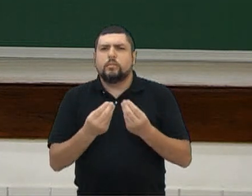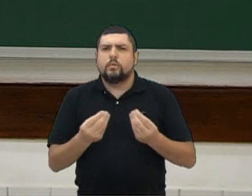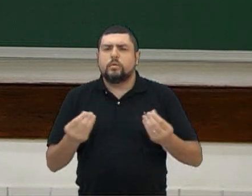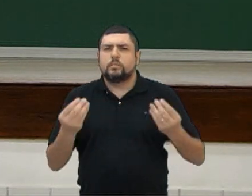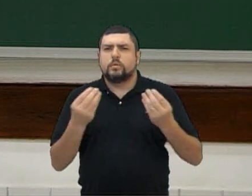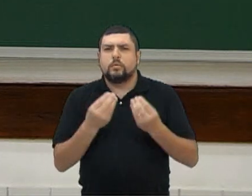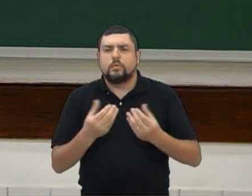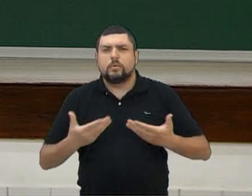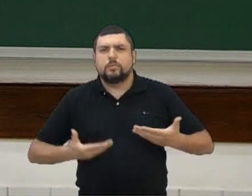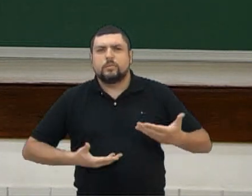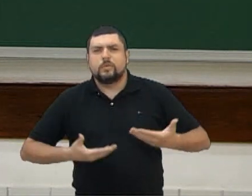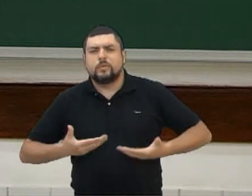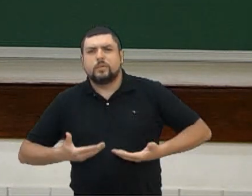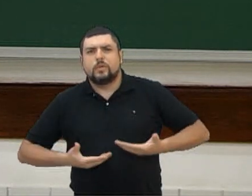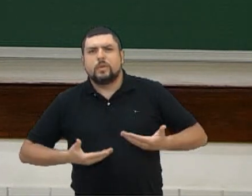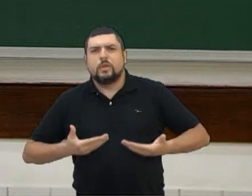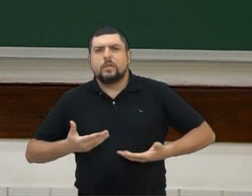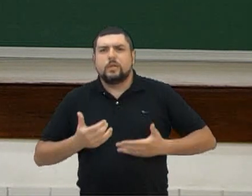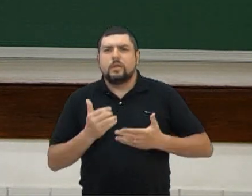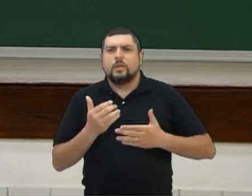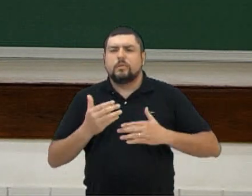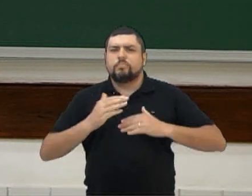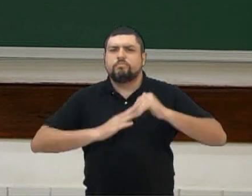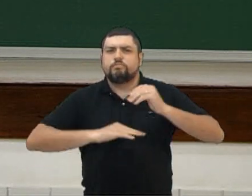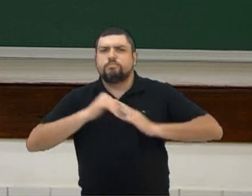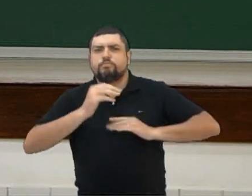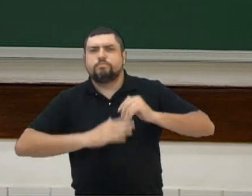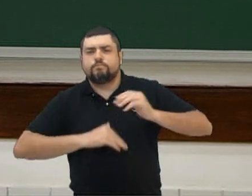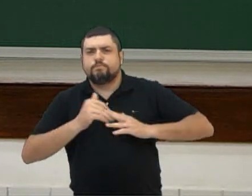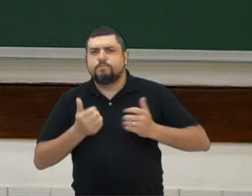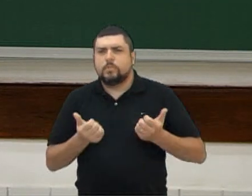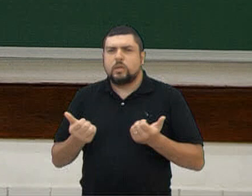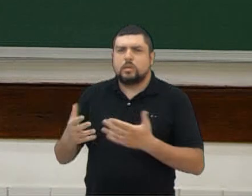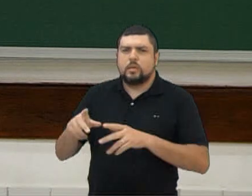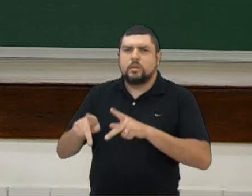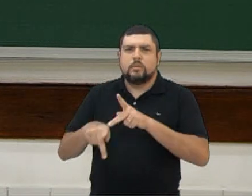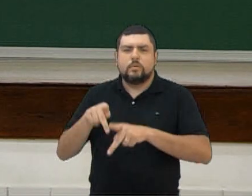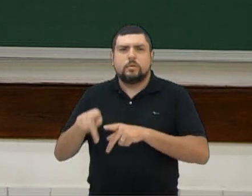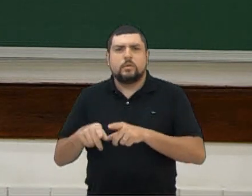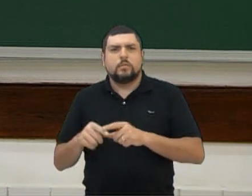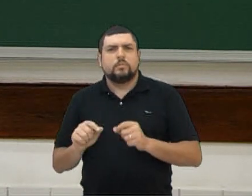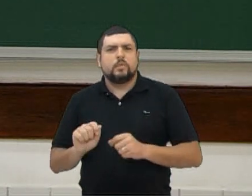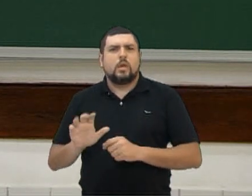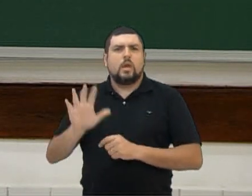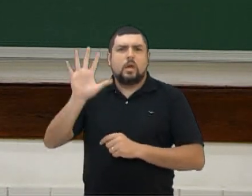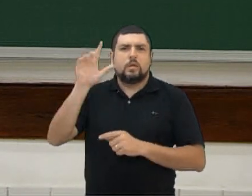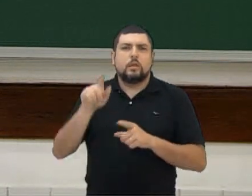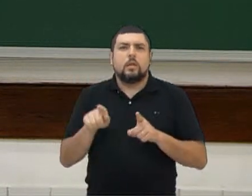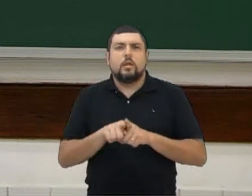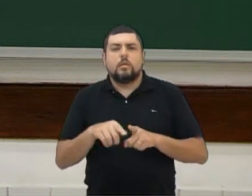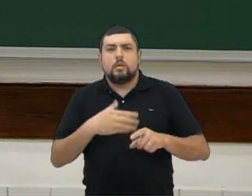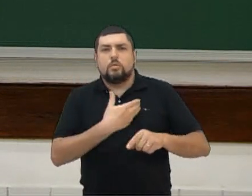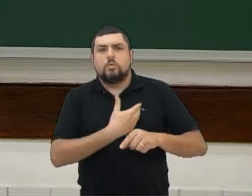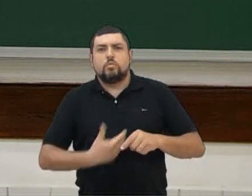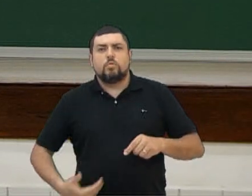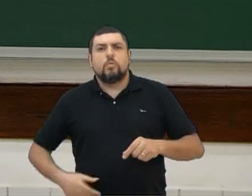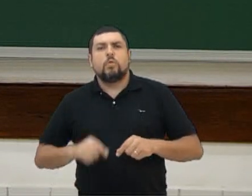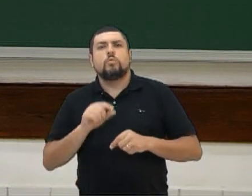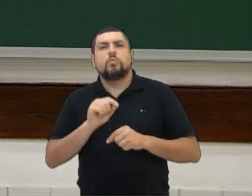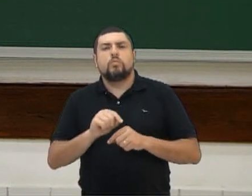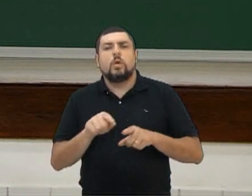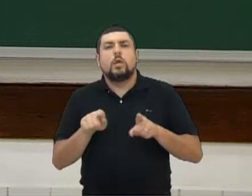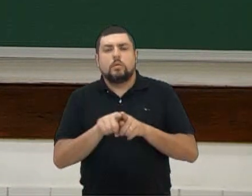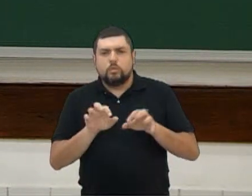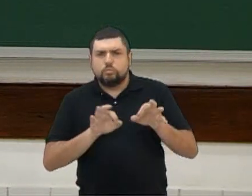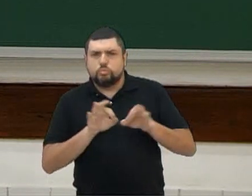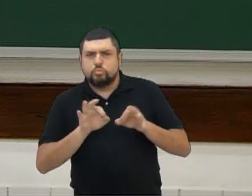encarecimento dos serviços que são oferecidos à população, ao mesmo tempo em que é um governo marcado por programas no combate à pobreza